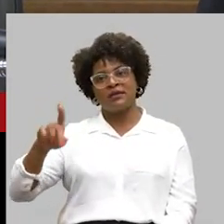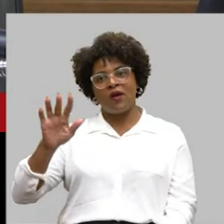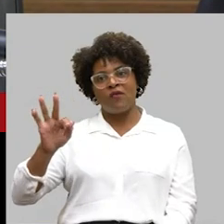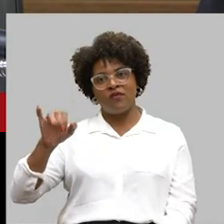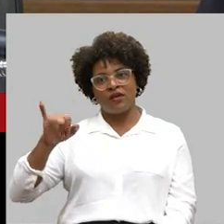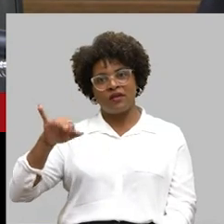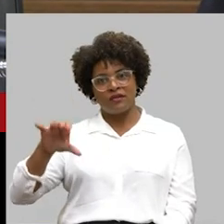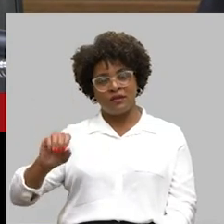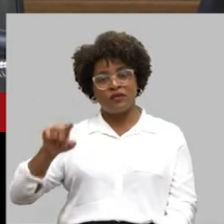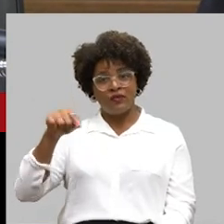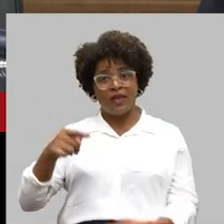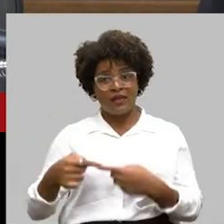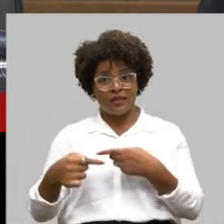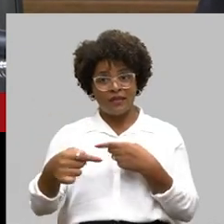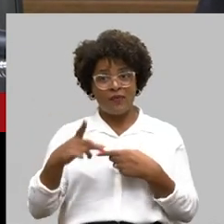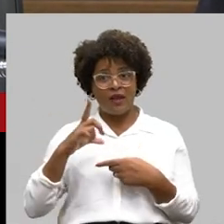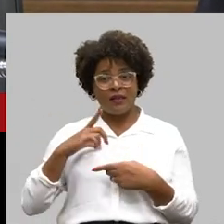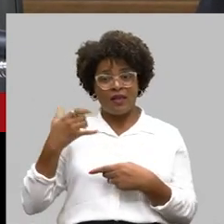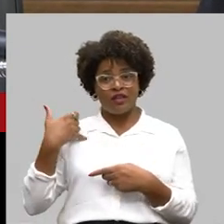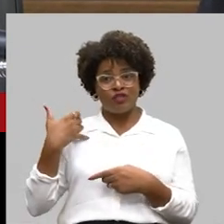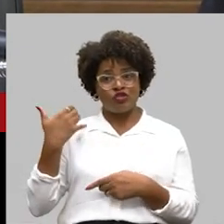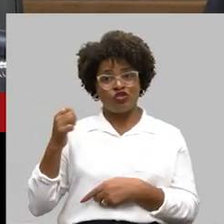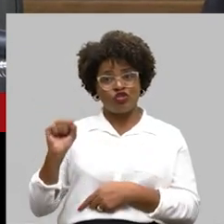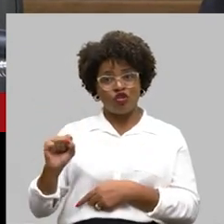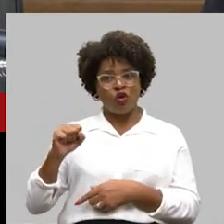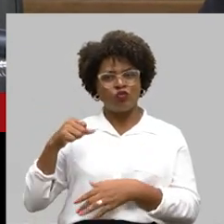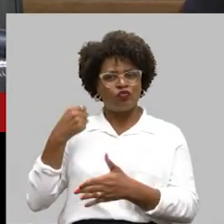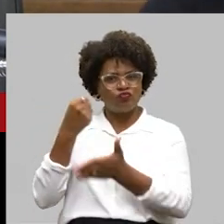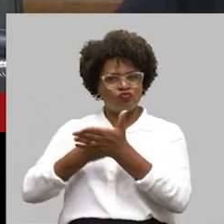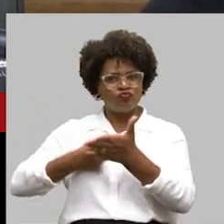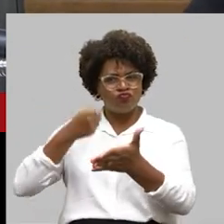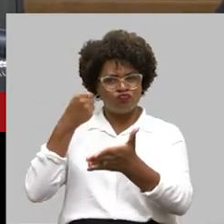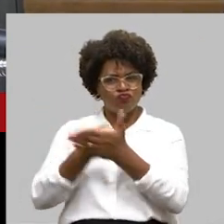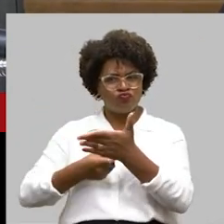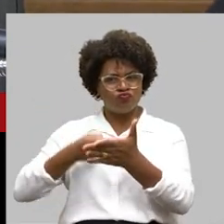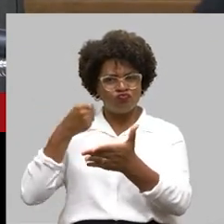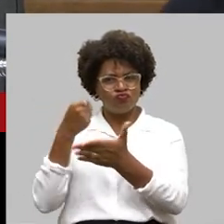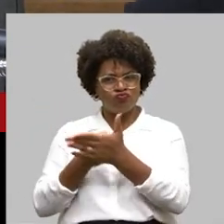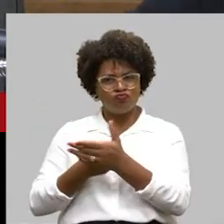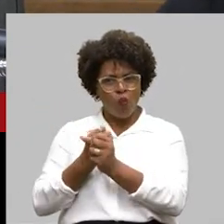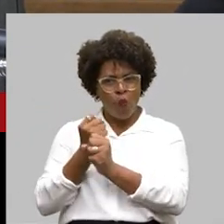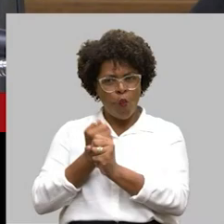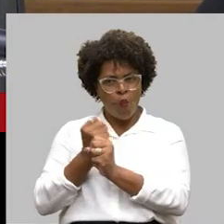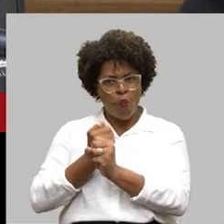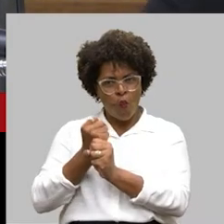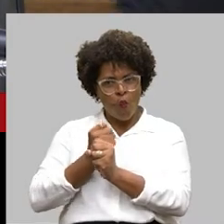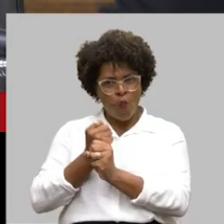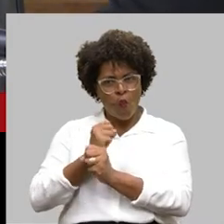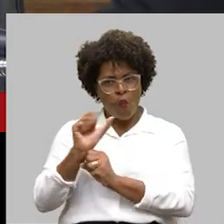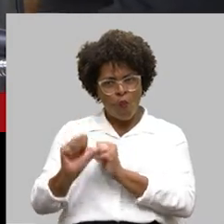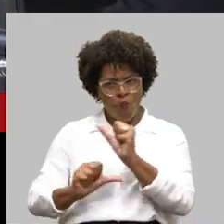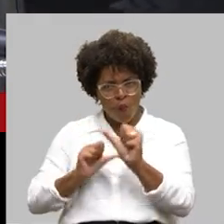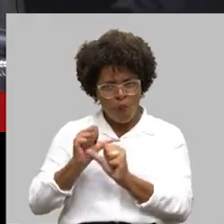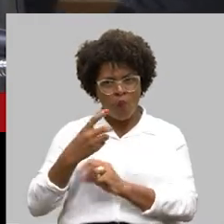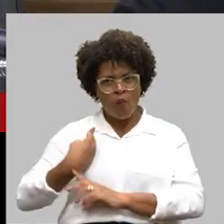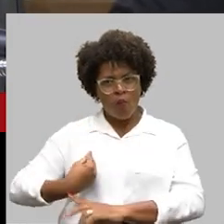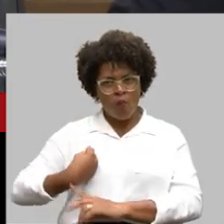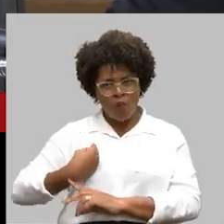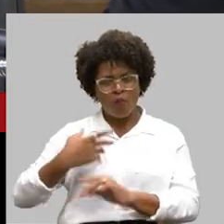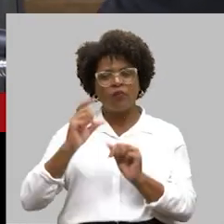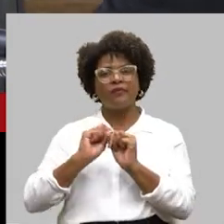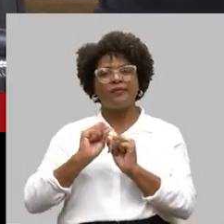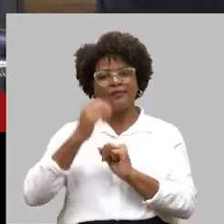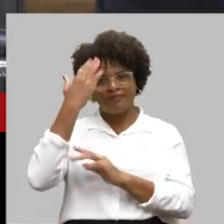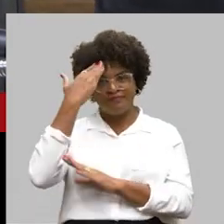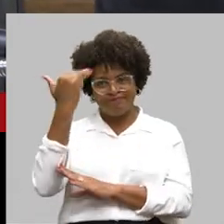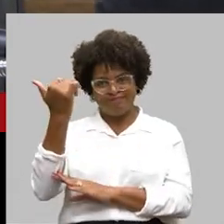18 anos de muita resistência 18 anos transformando vidas e construindo saberes